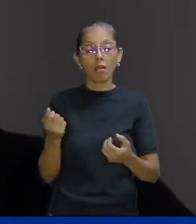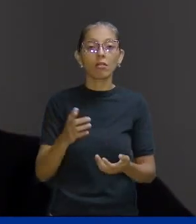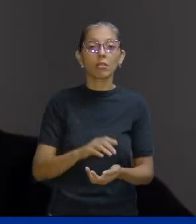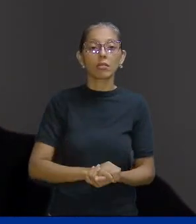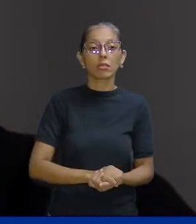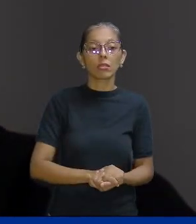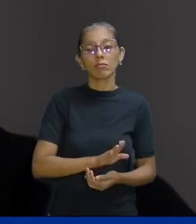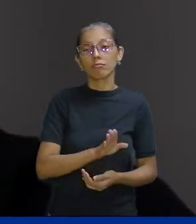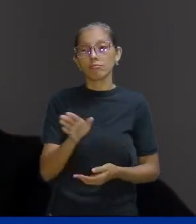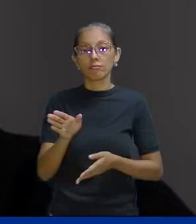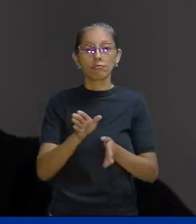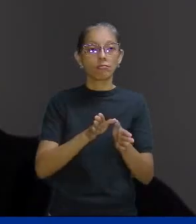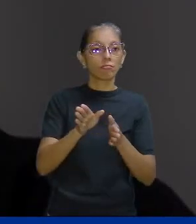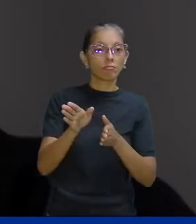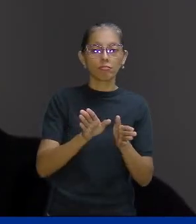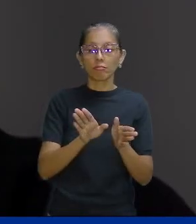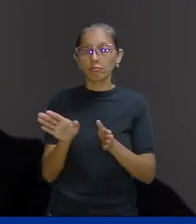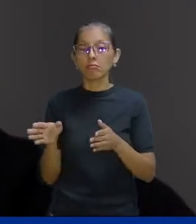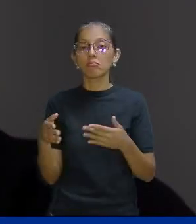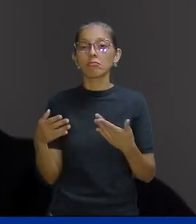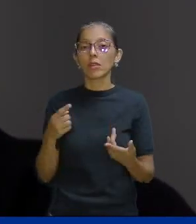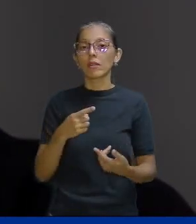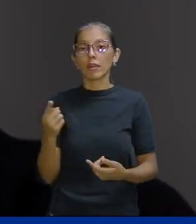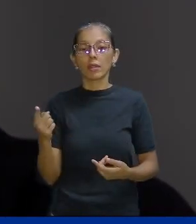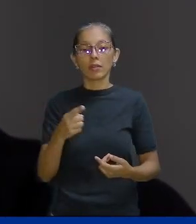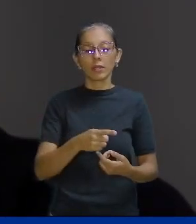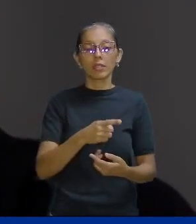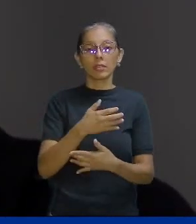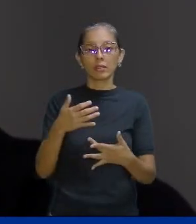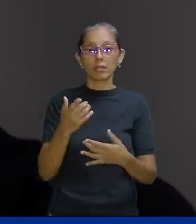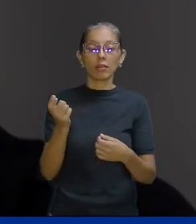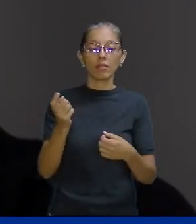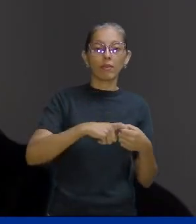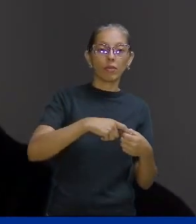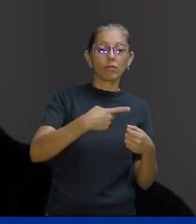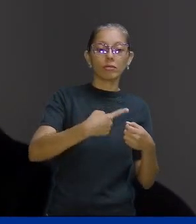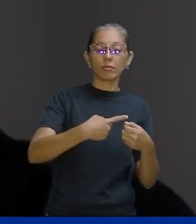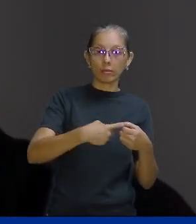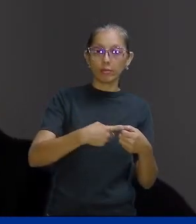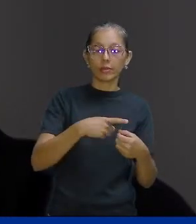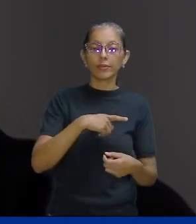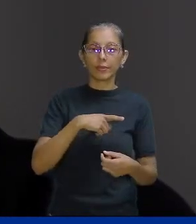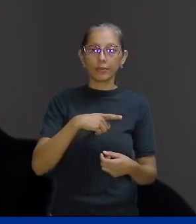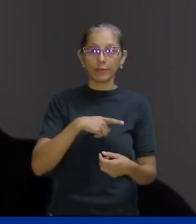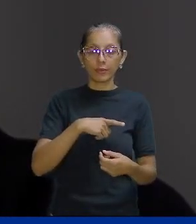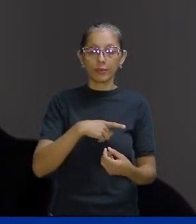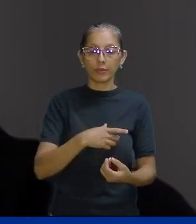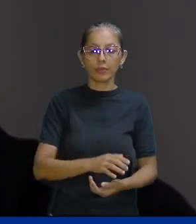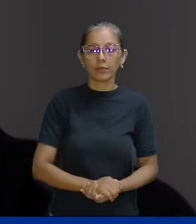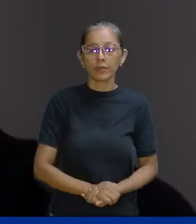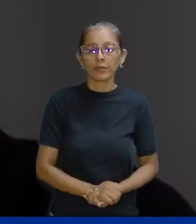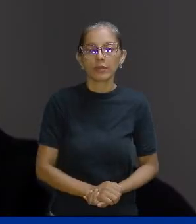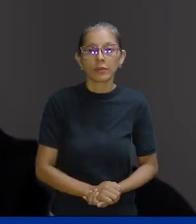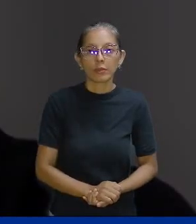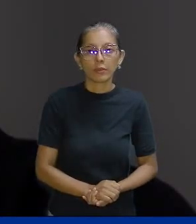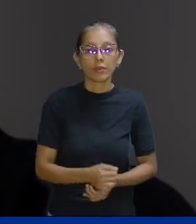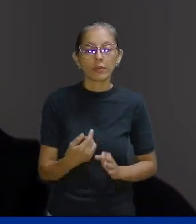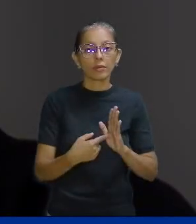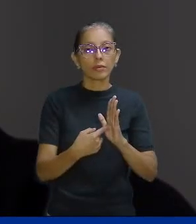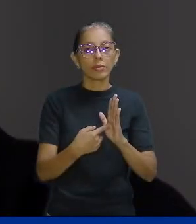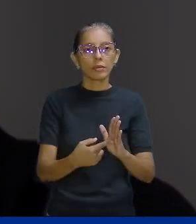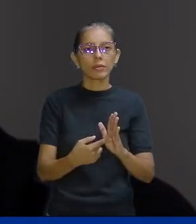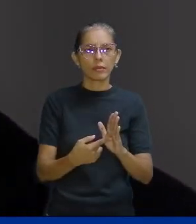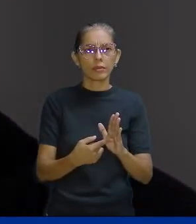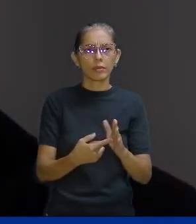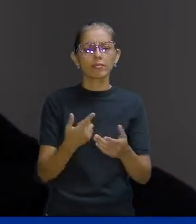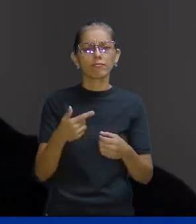identificada, correspondente à divergência de informações sobre o período de gasto de consumo, vejo que na peça demonstrativa de despesa